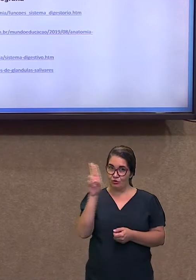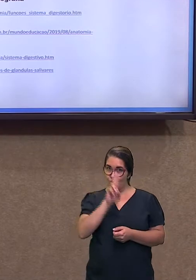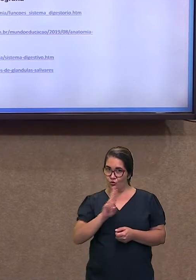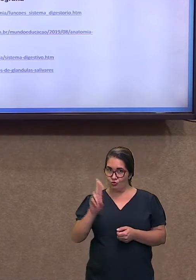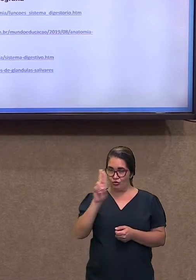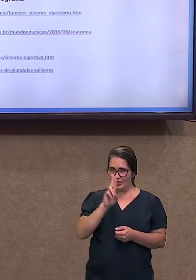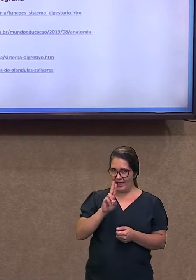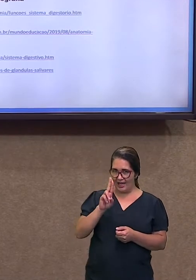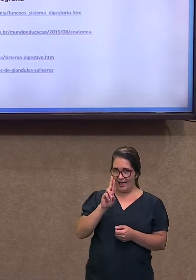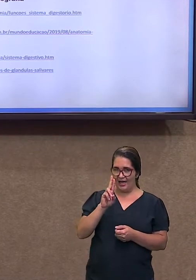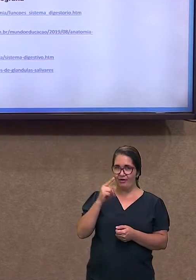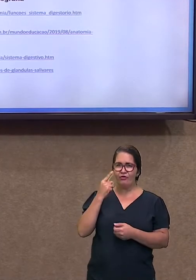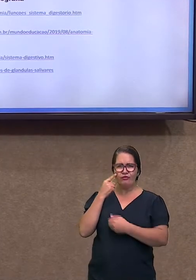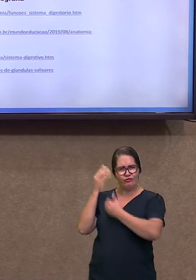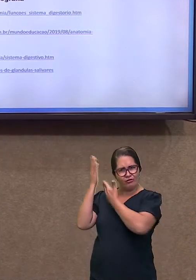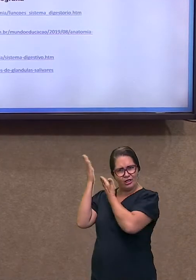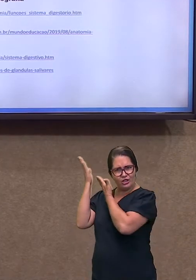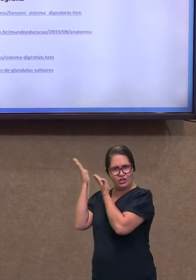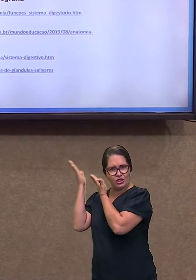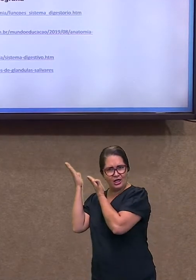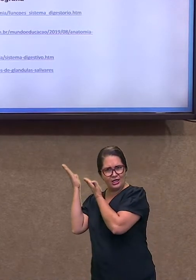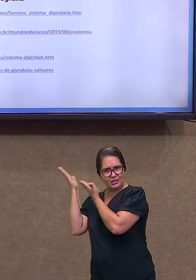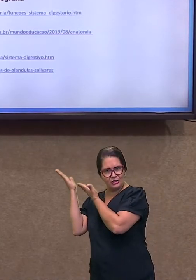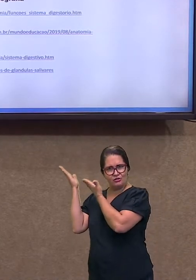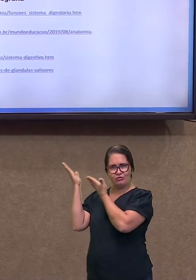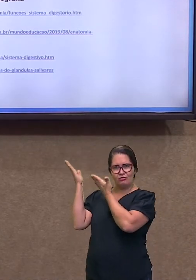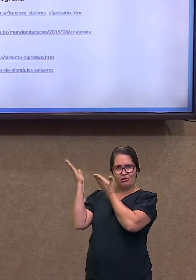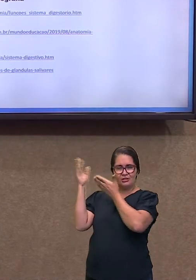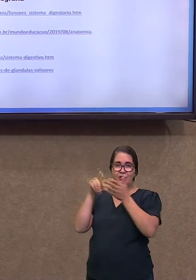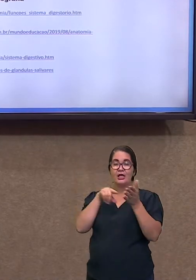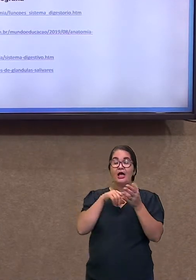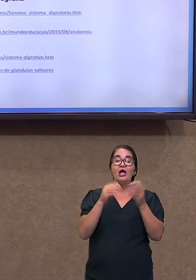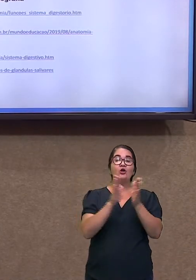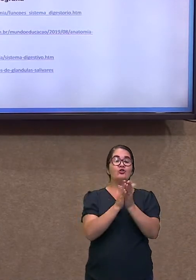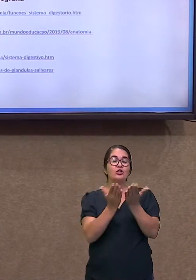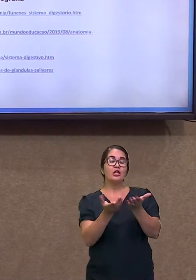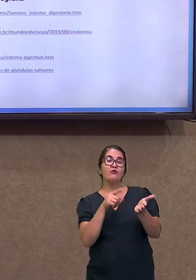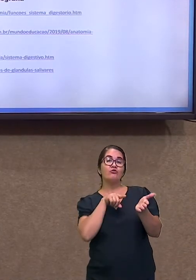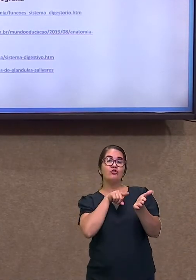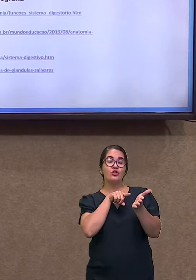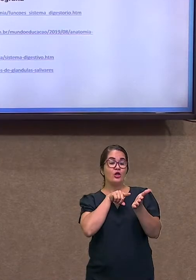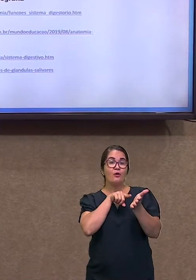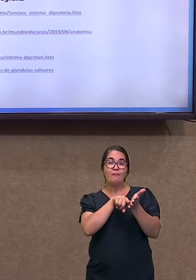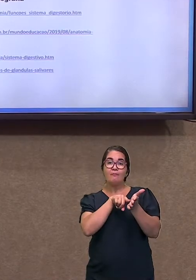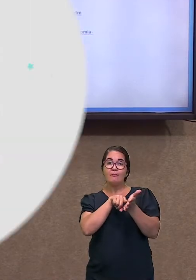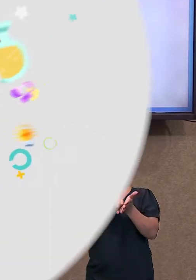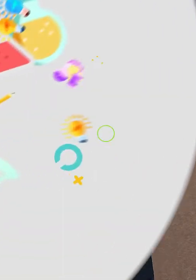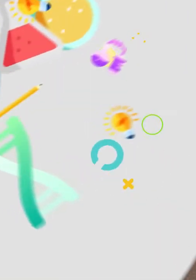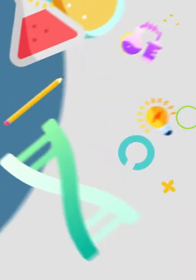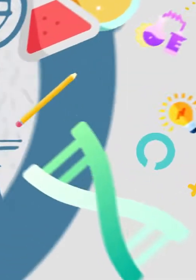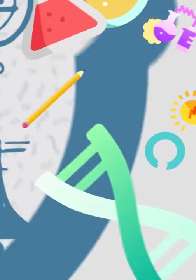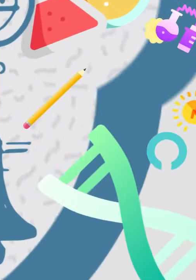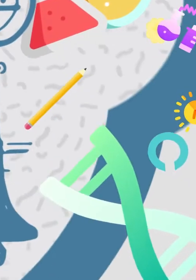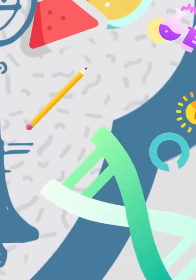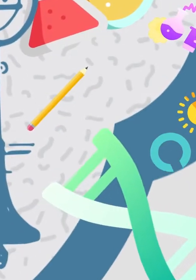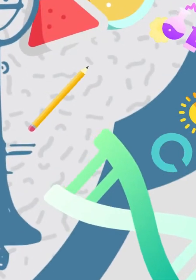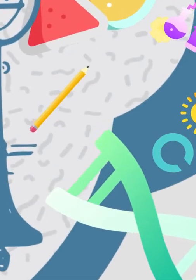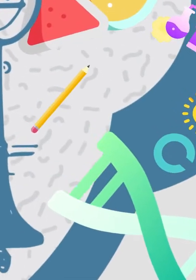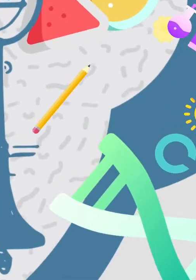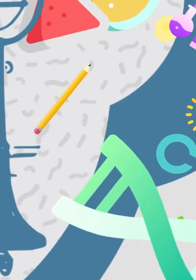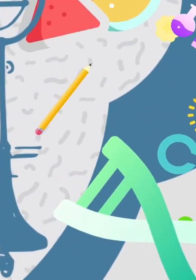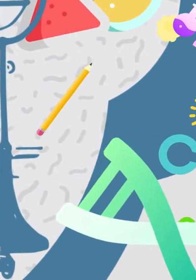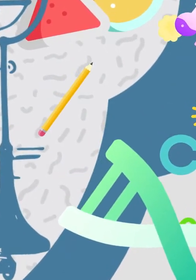bibliografias como referência. Mas para aprender mais um pouquinho, vem comigo fazer a nossa prática?